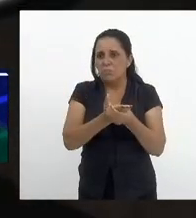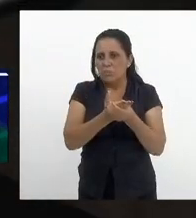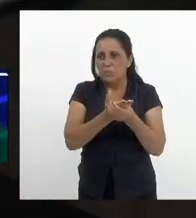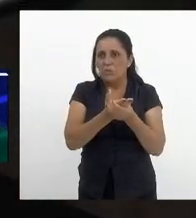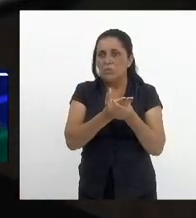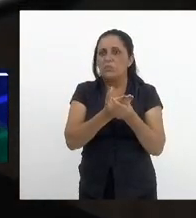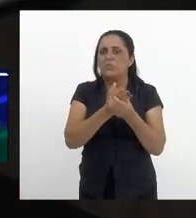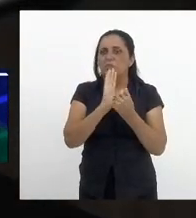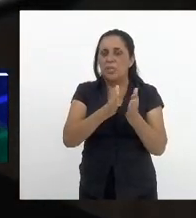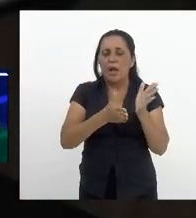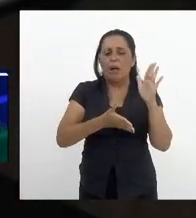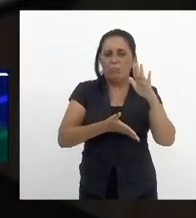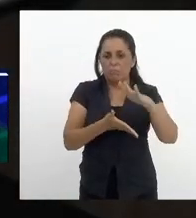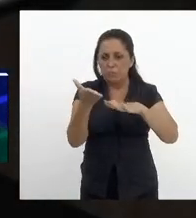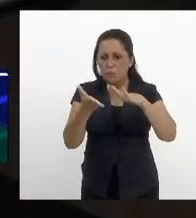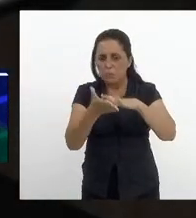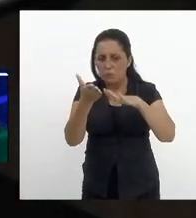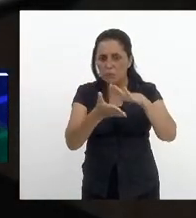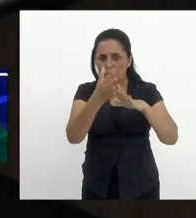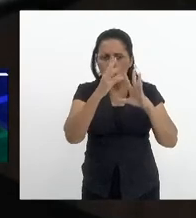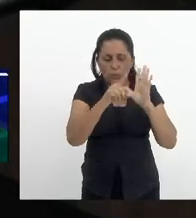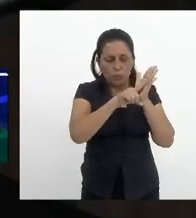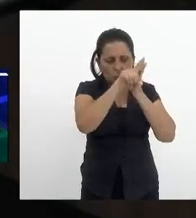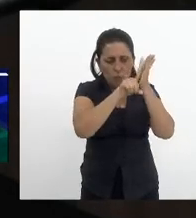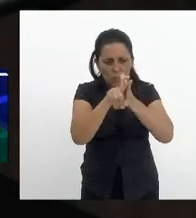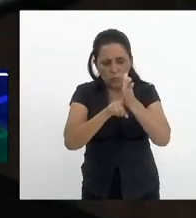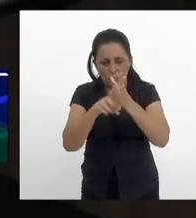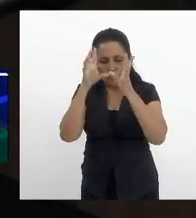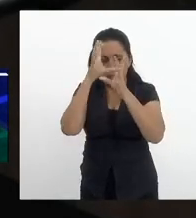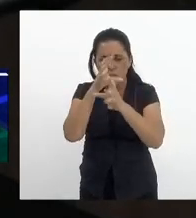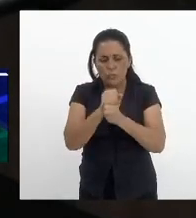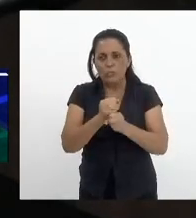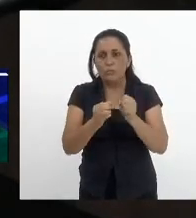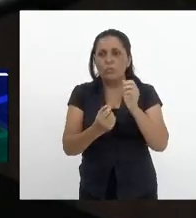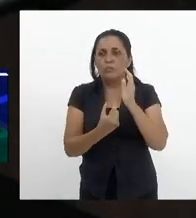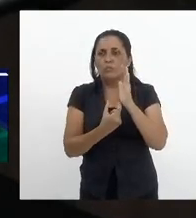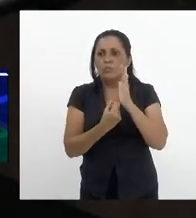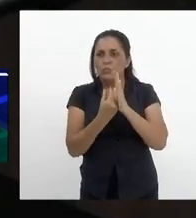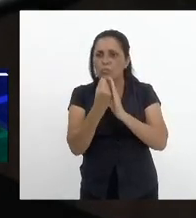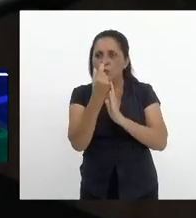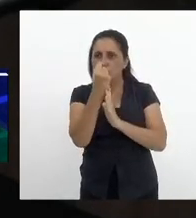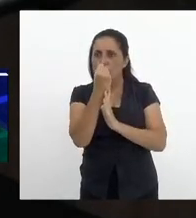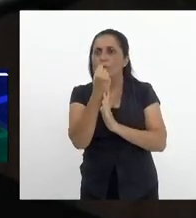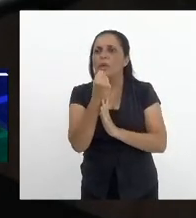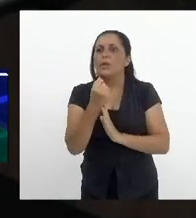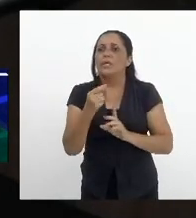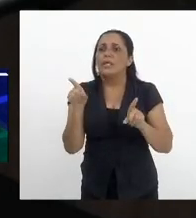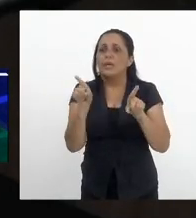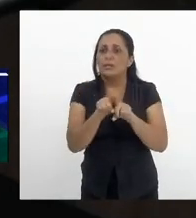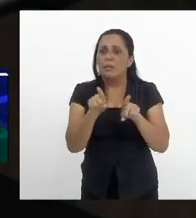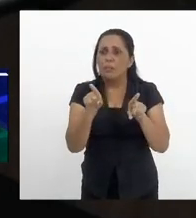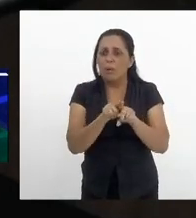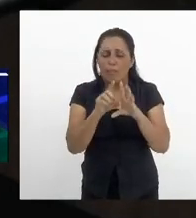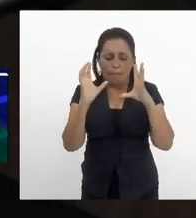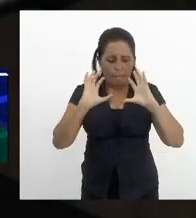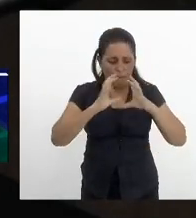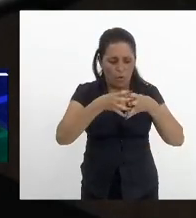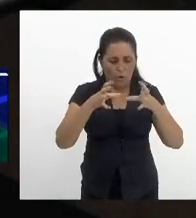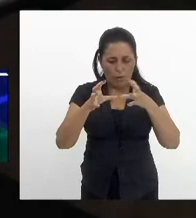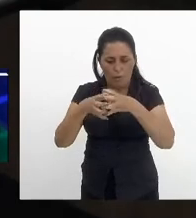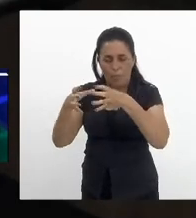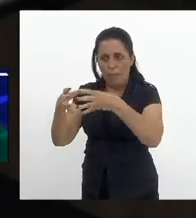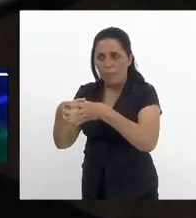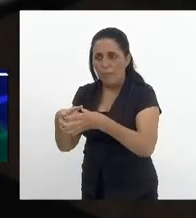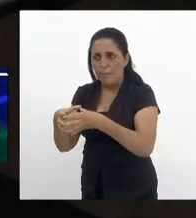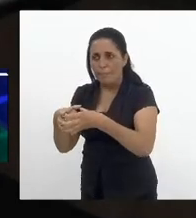Encaminhei isso para análise do Tribunal de Contas. E estruturamos um pequeno grupo na comissão